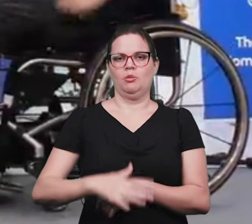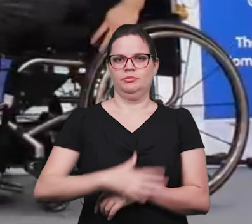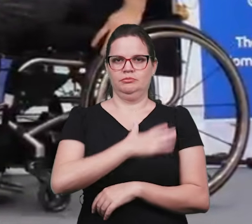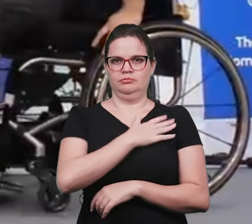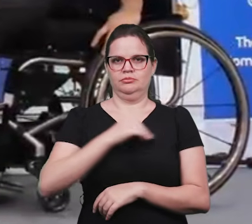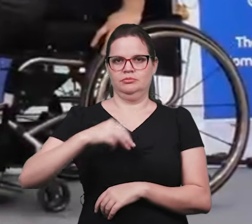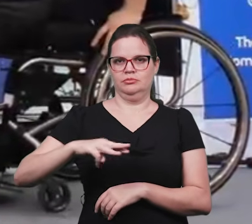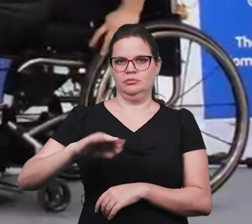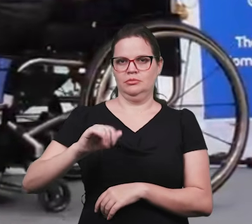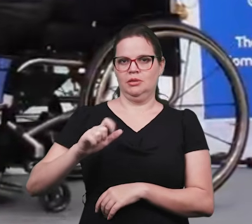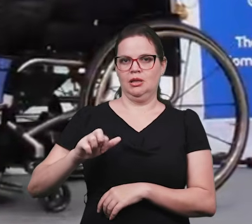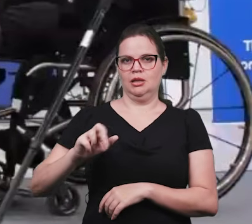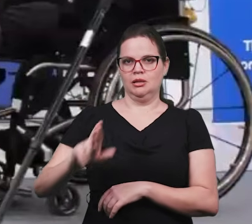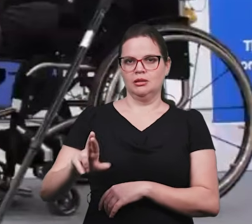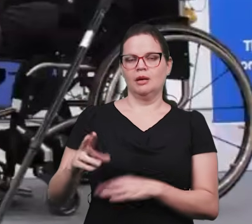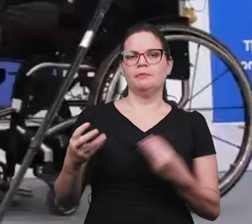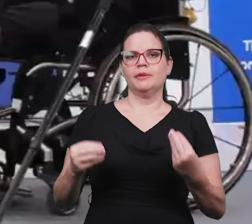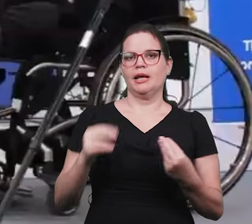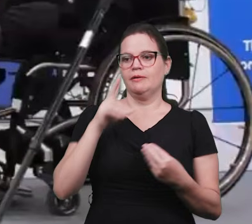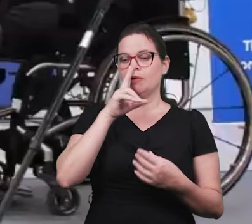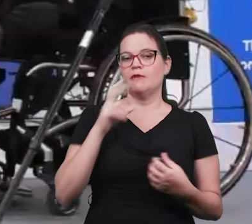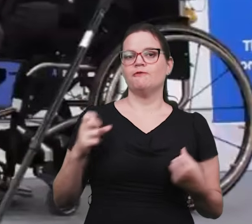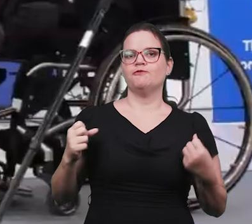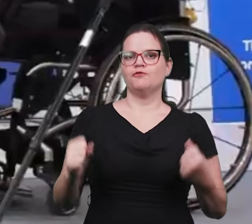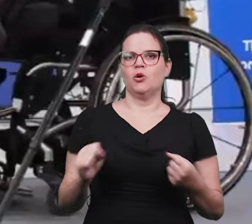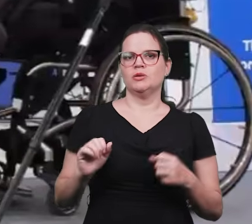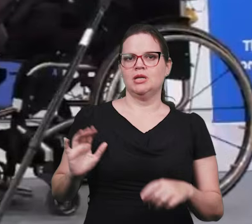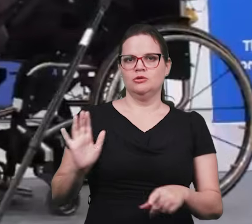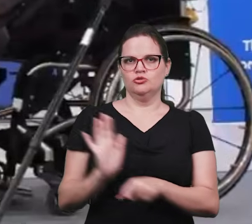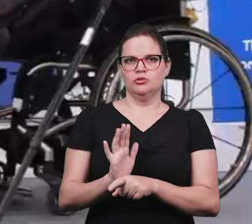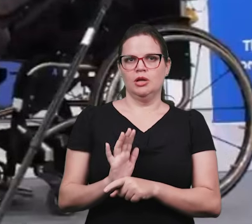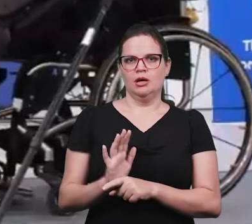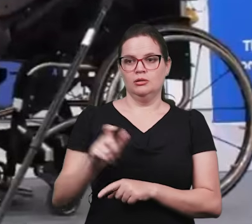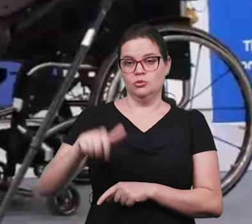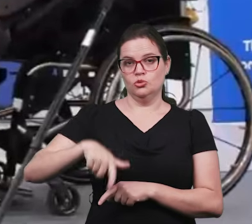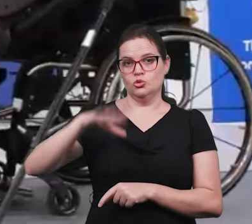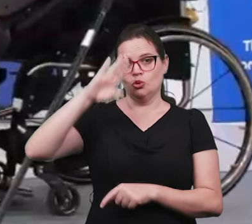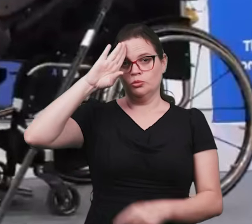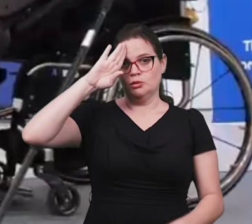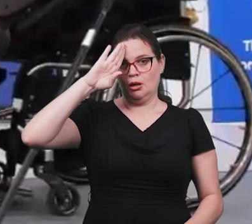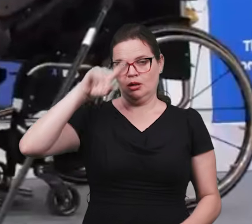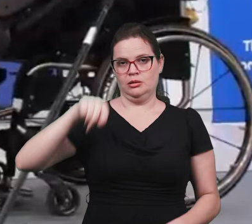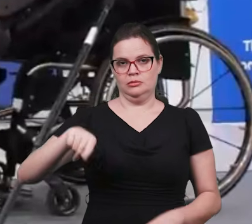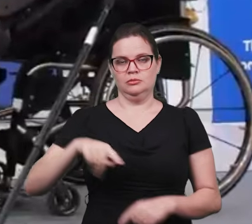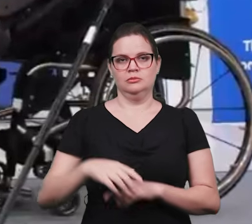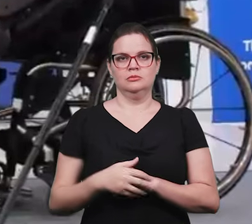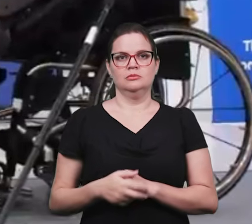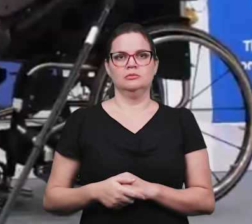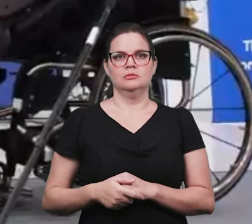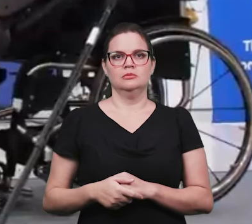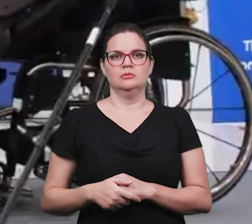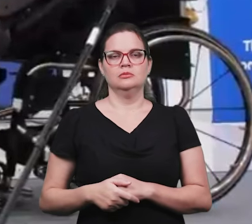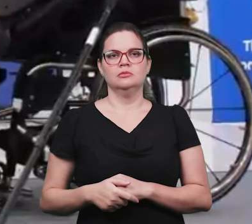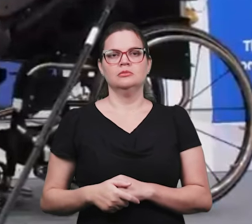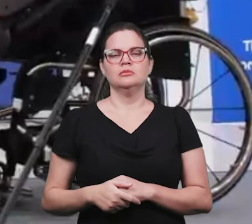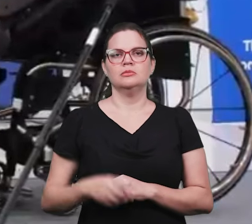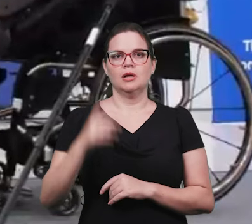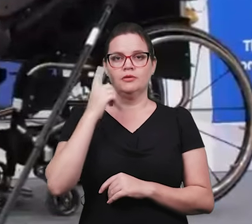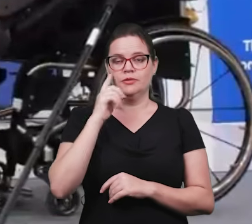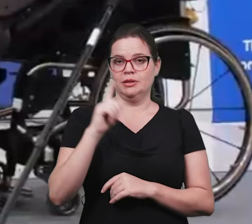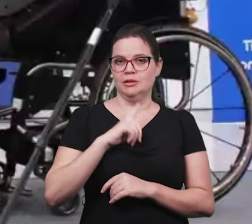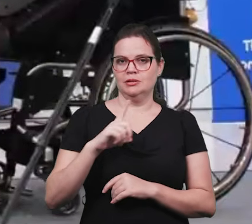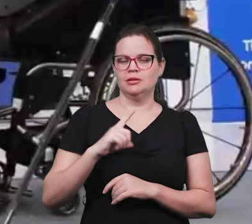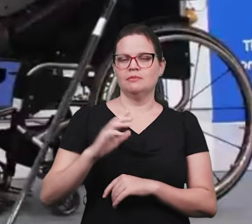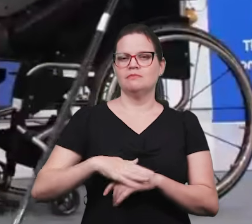inicialmente. Ele servia para dar mais força e agilidade para o soldado mesmo, né? O exoesqueleto, por exemplo, ele foi